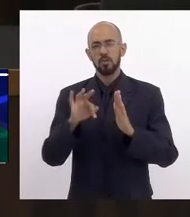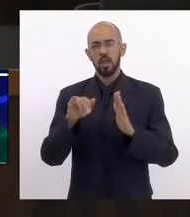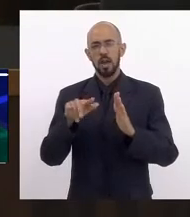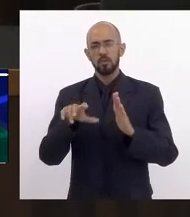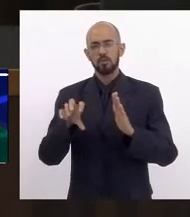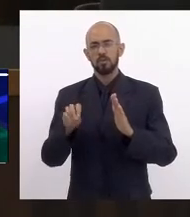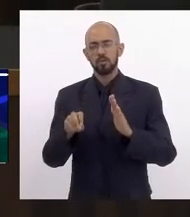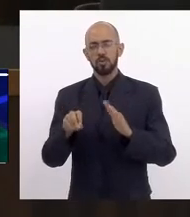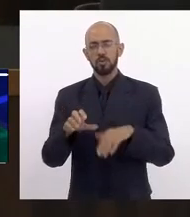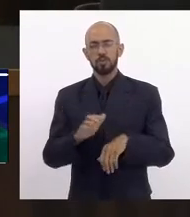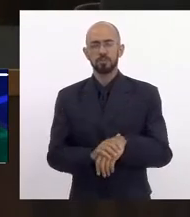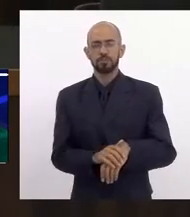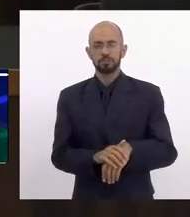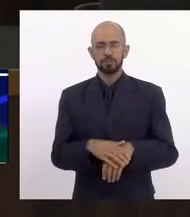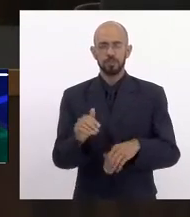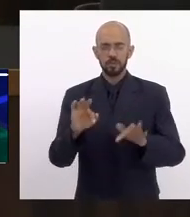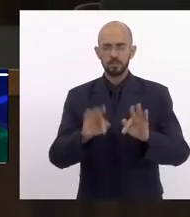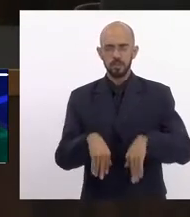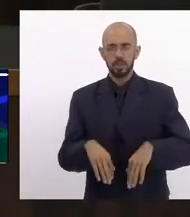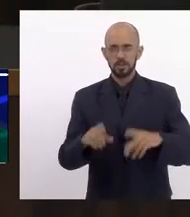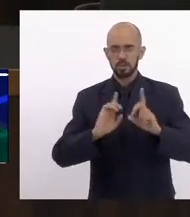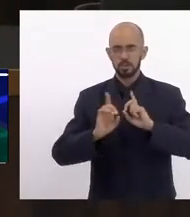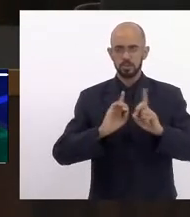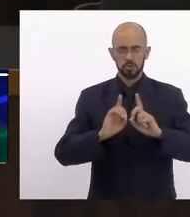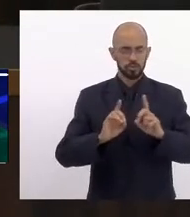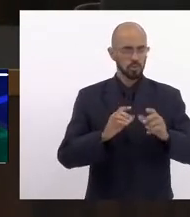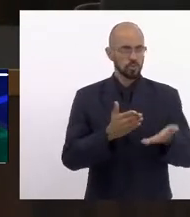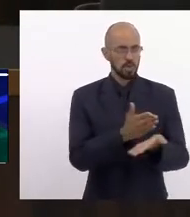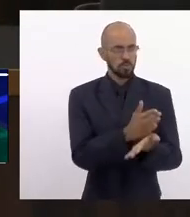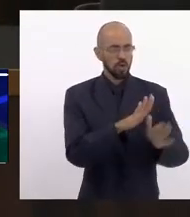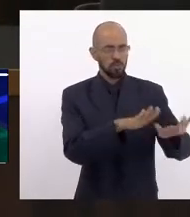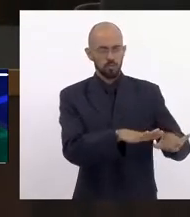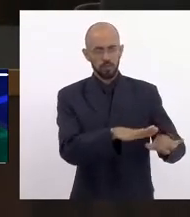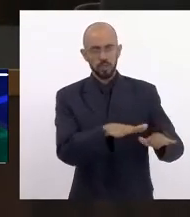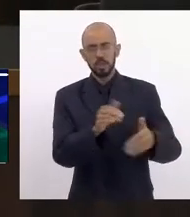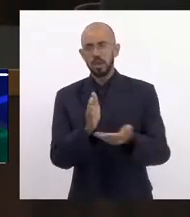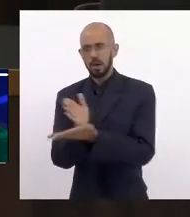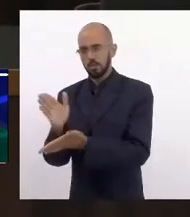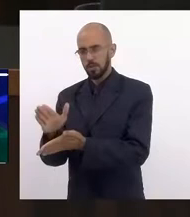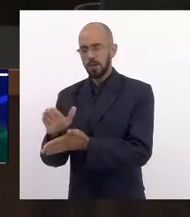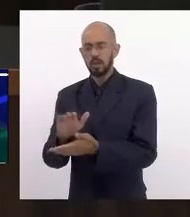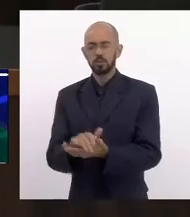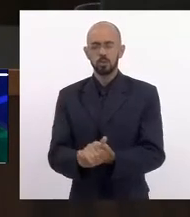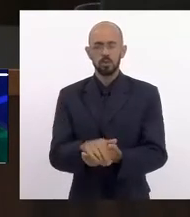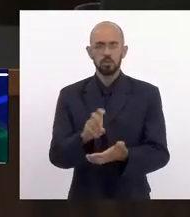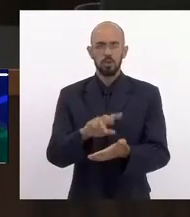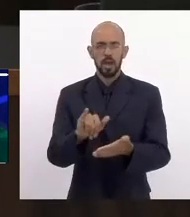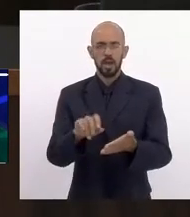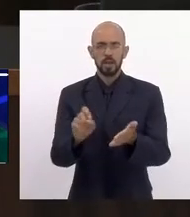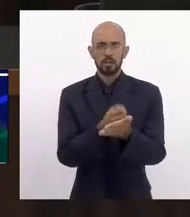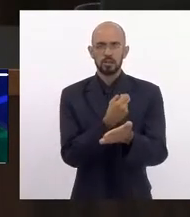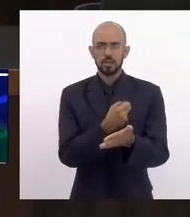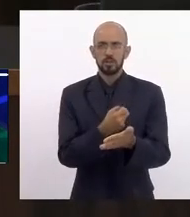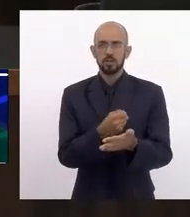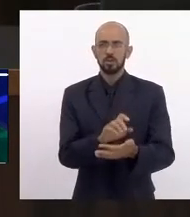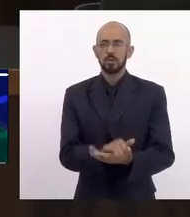havendo o que queira discutir, encerrada a discussão e votação, os senhores que aprovam, permaneçam como estão. Aprovado, vai à promulgação.